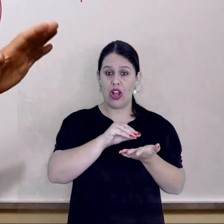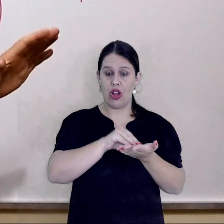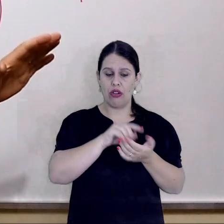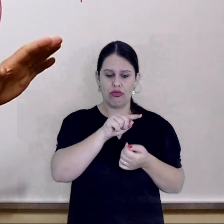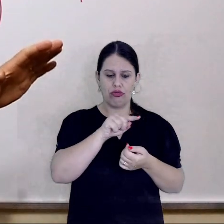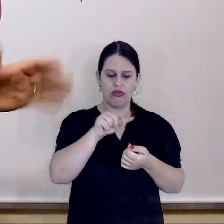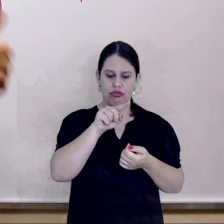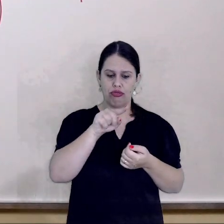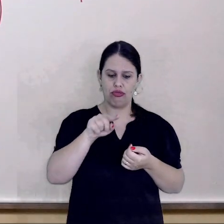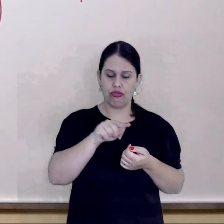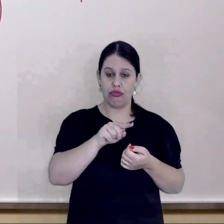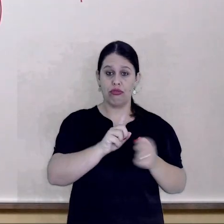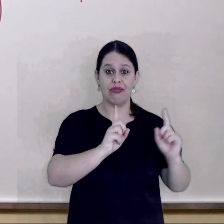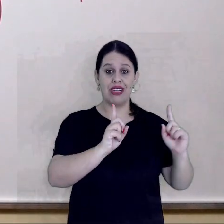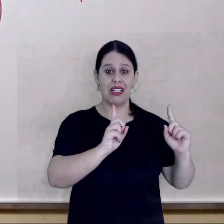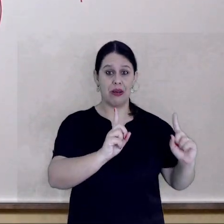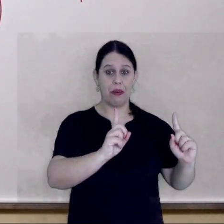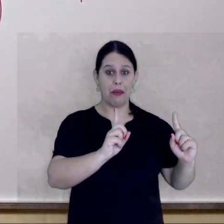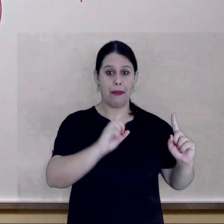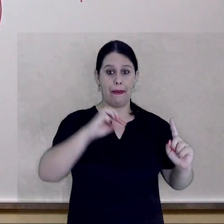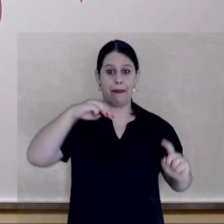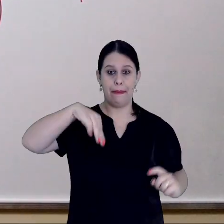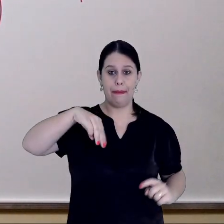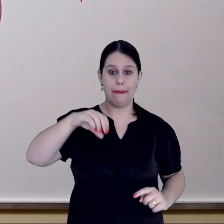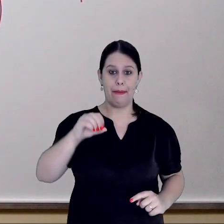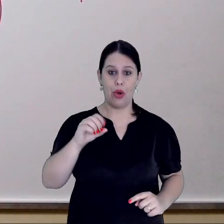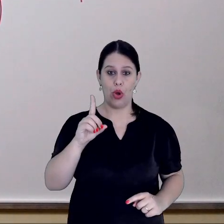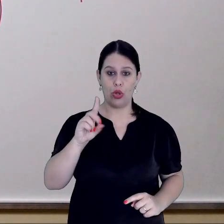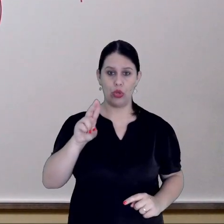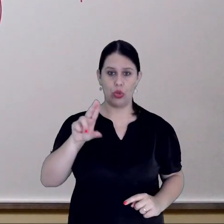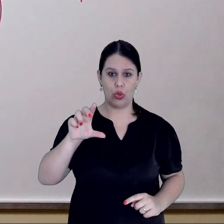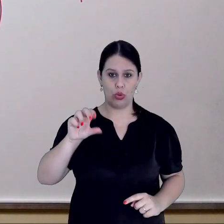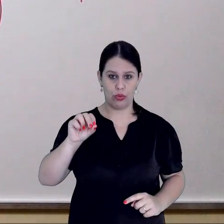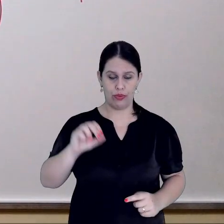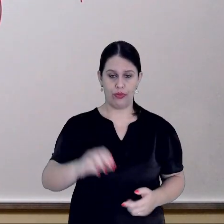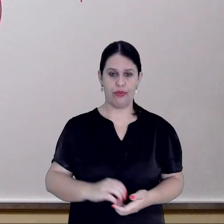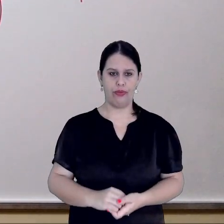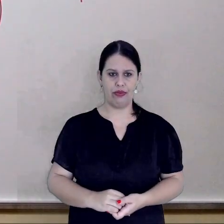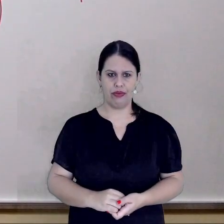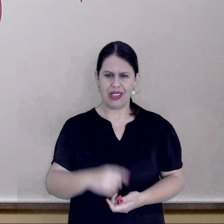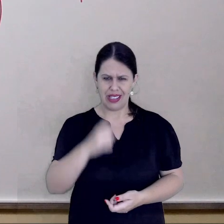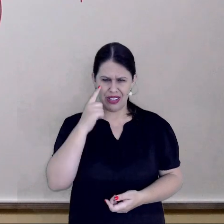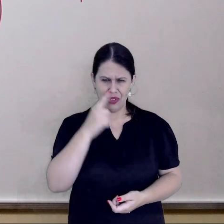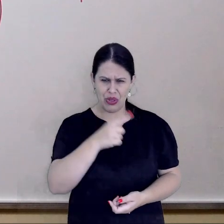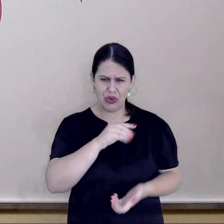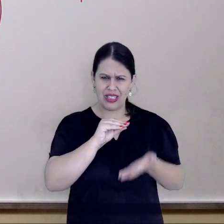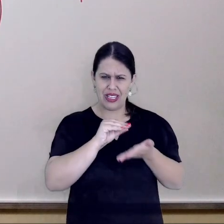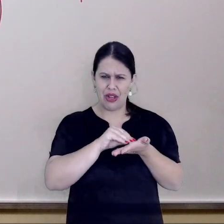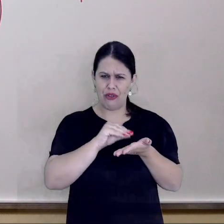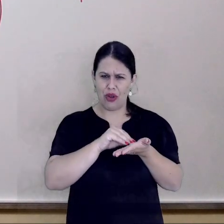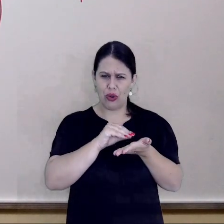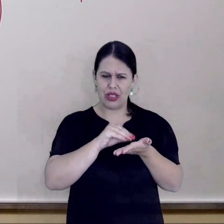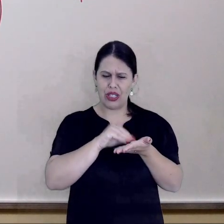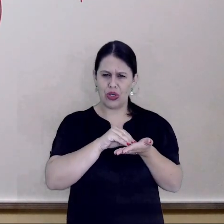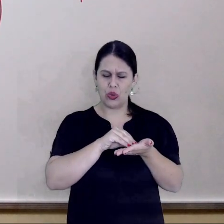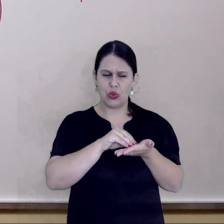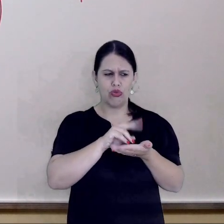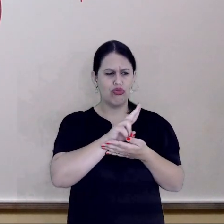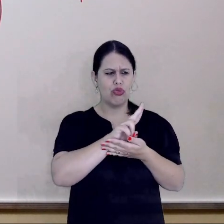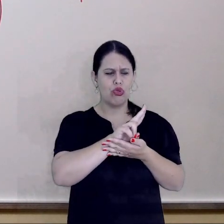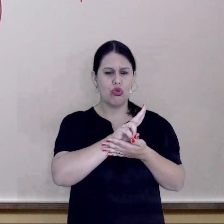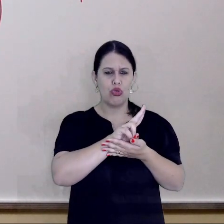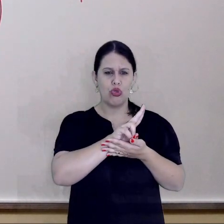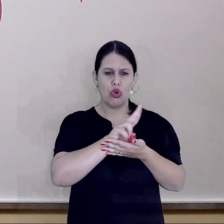é só o módulo. Legal? Muito bem. Pessoal, você está notando que está fazendo falta para a gente o